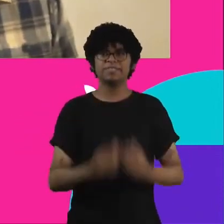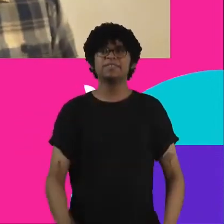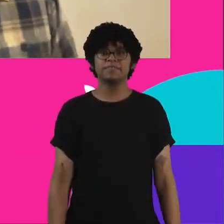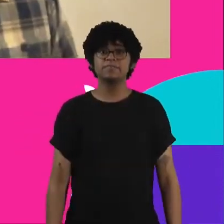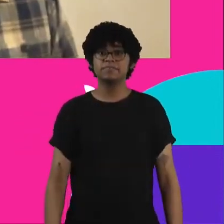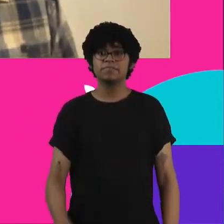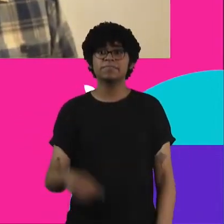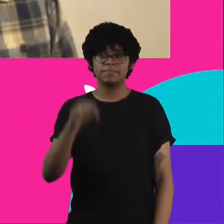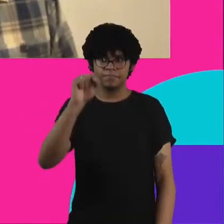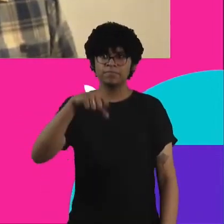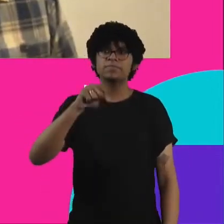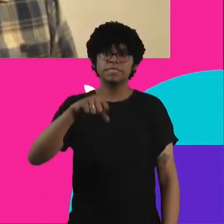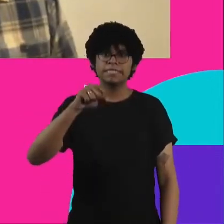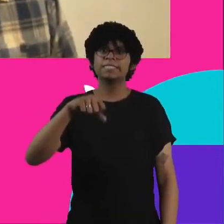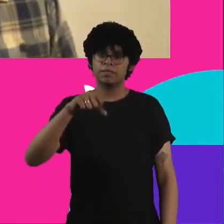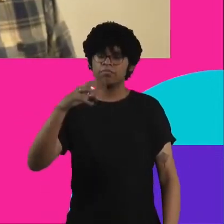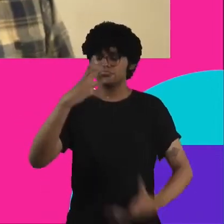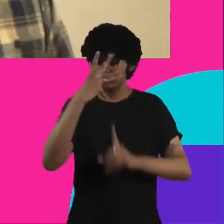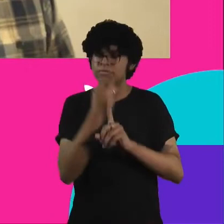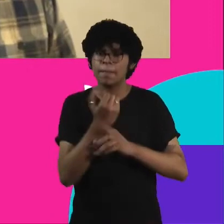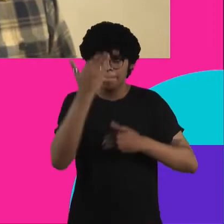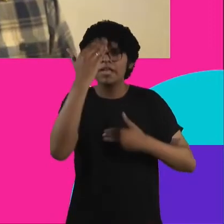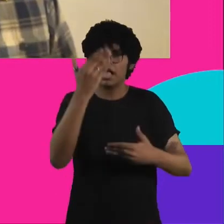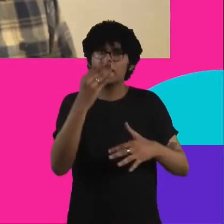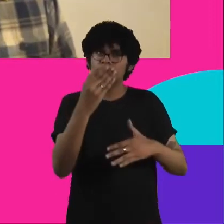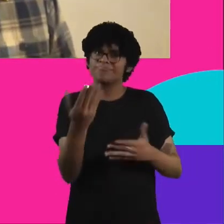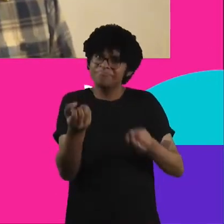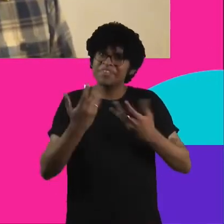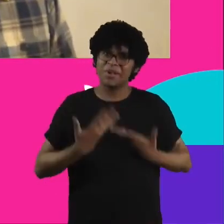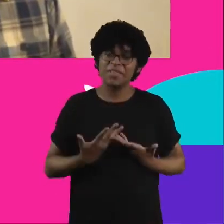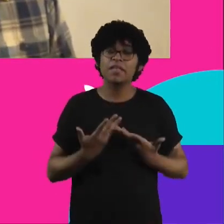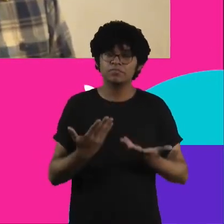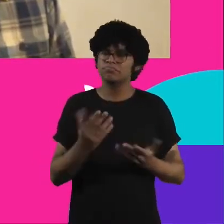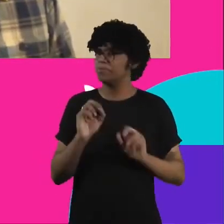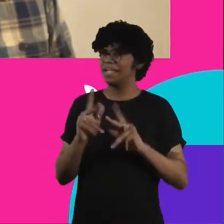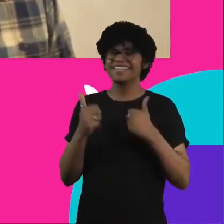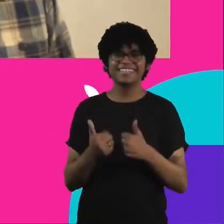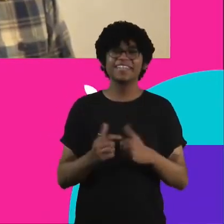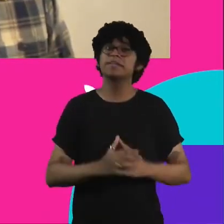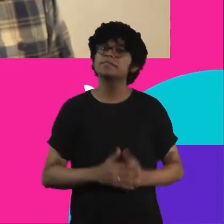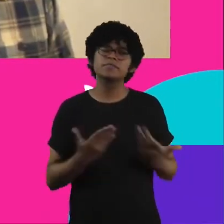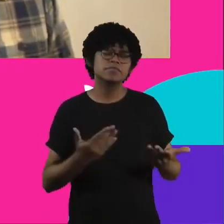mundo. Esse é um exemplo muito inspirador. Obrigada por compartilhar conosco.